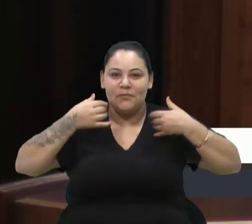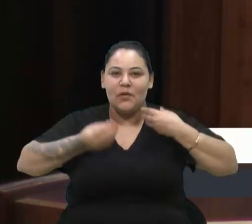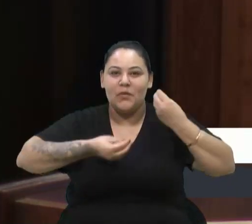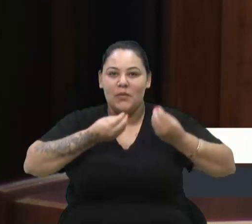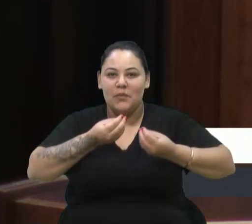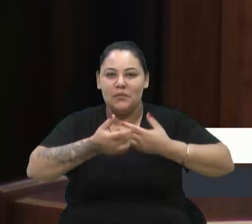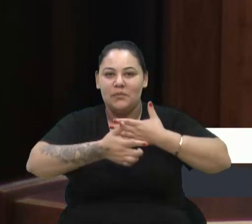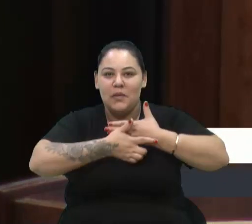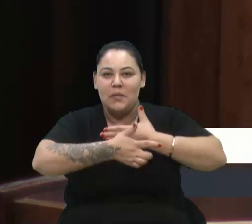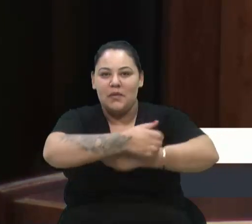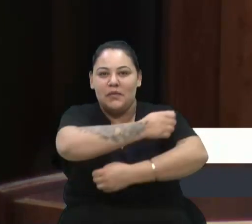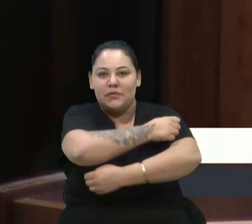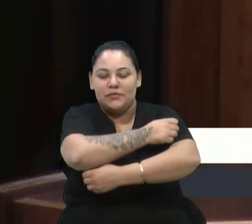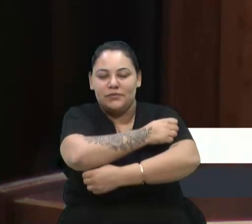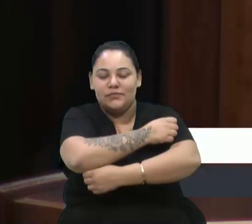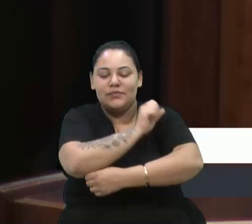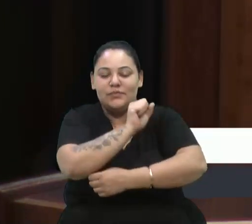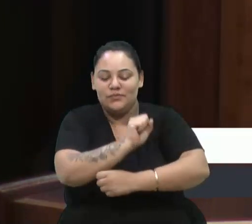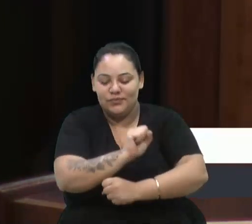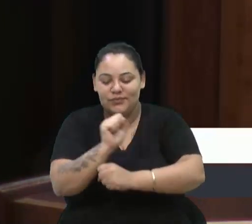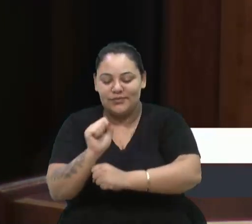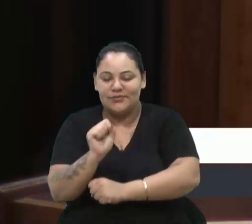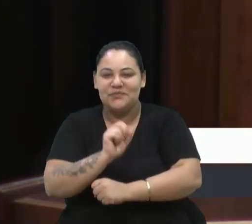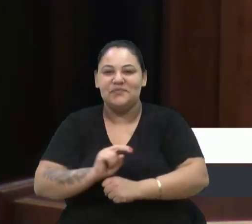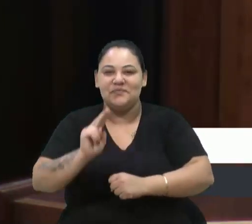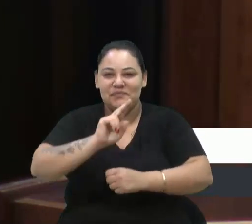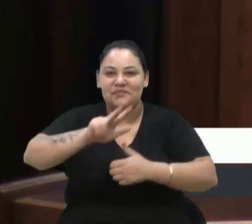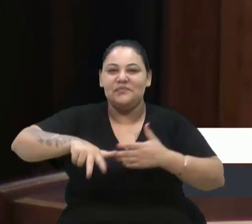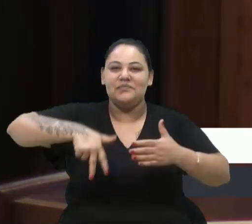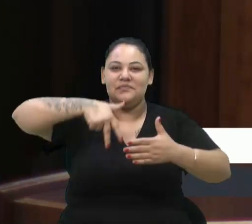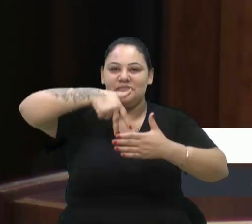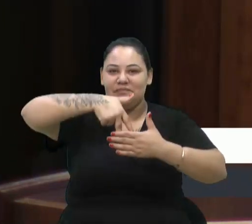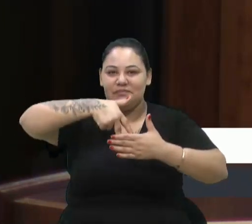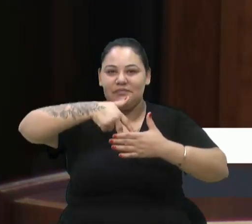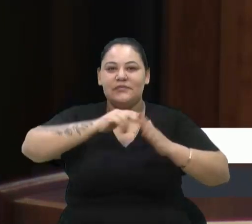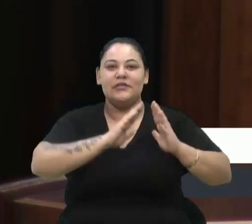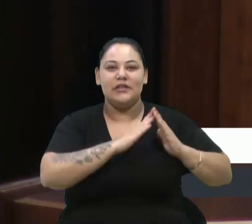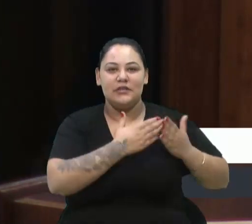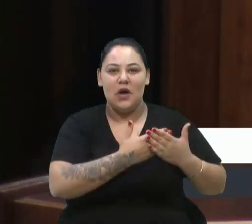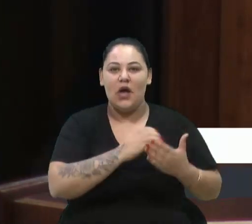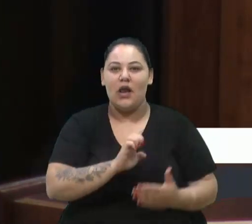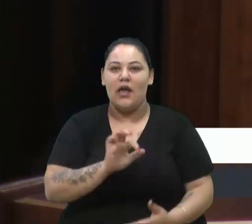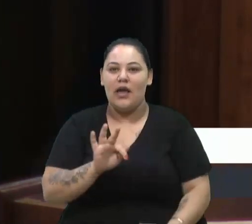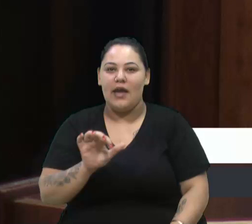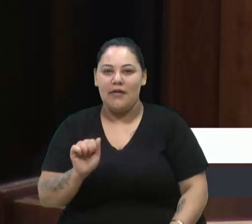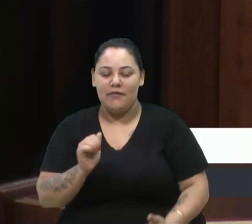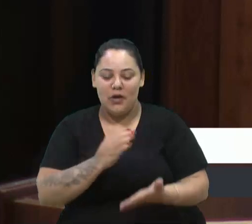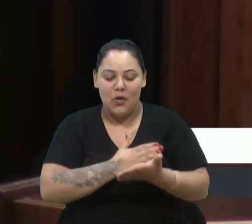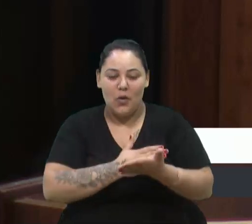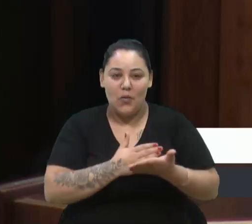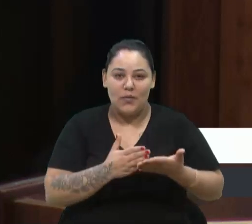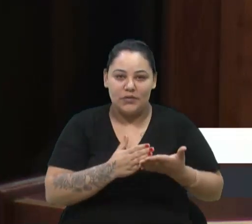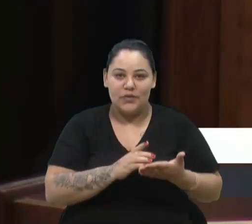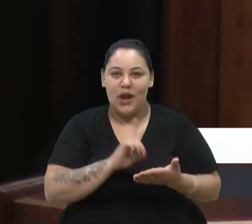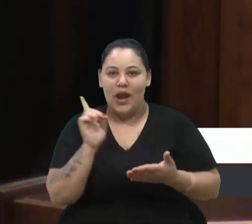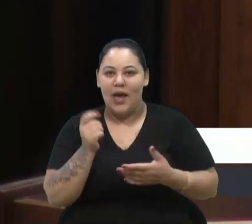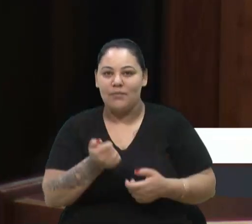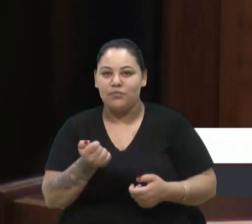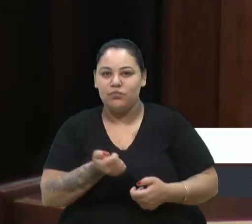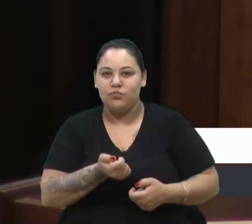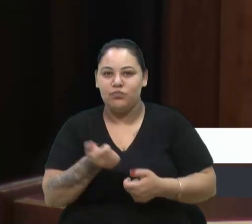poder ocupar essa Tribuna quando a escola a família agrícola da Serra Gaúcha começou em Garibaldi no ano de